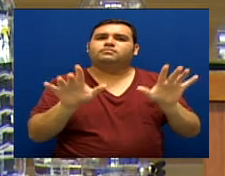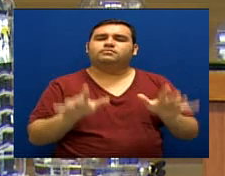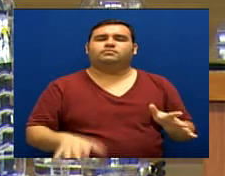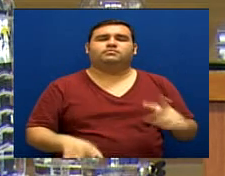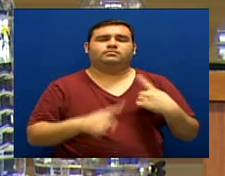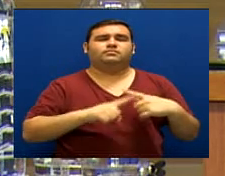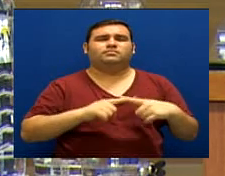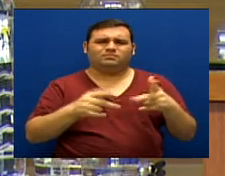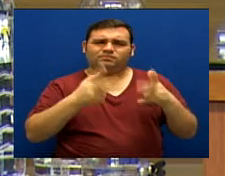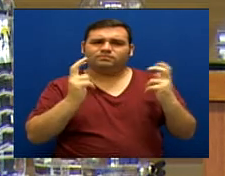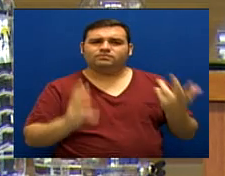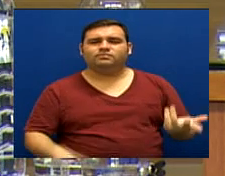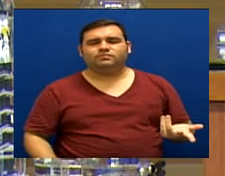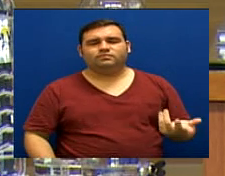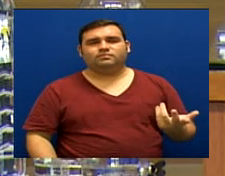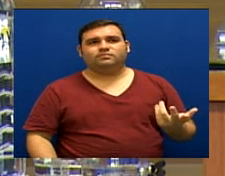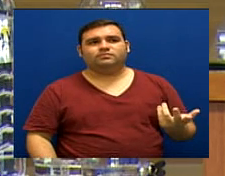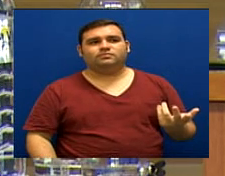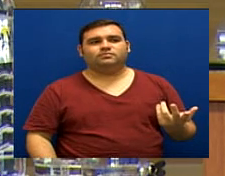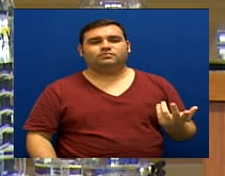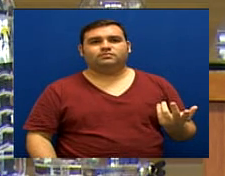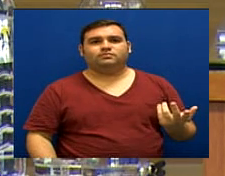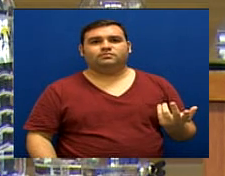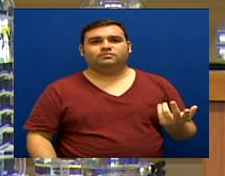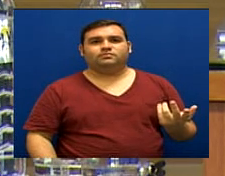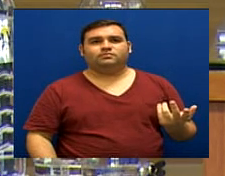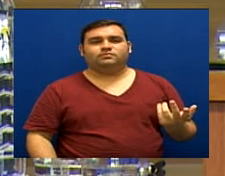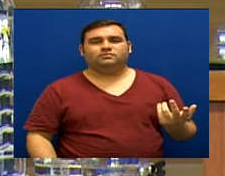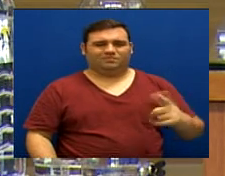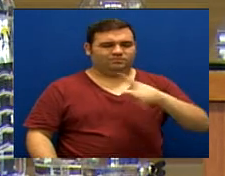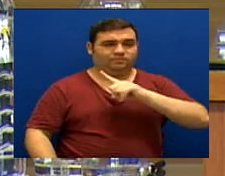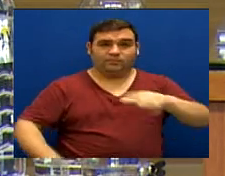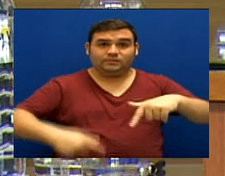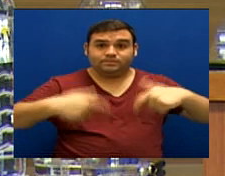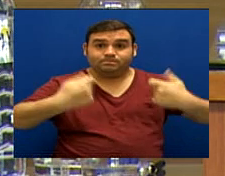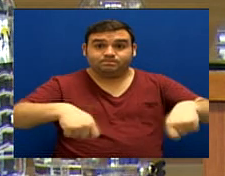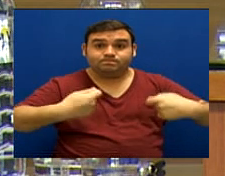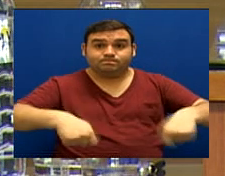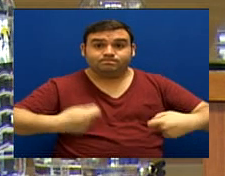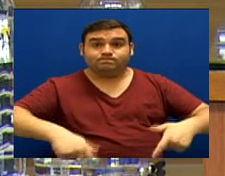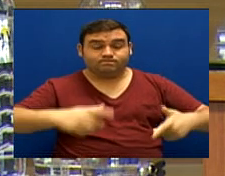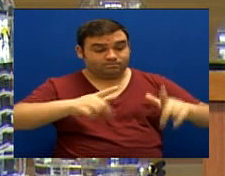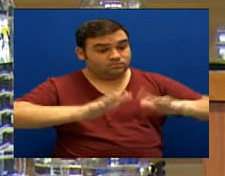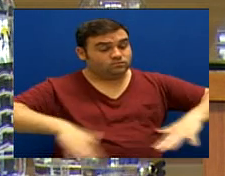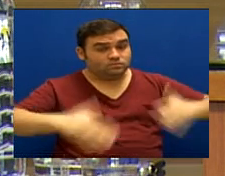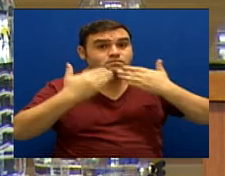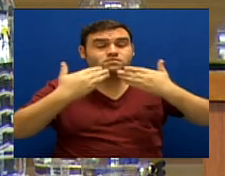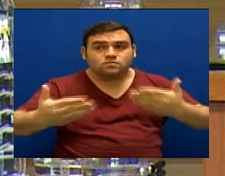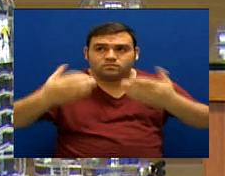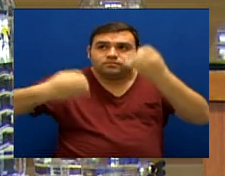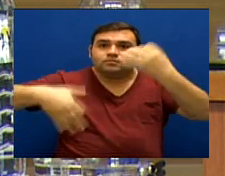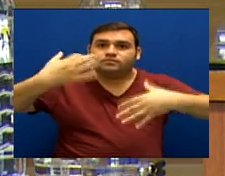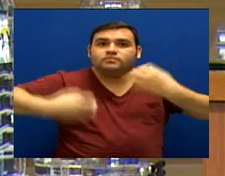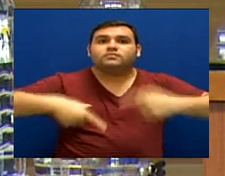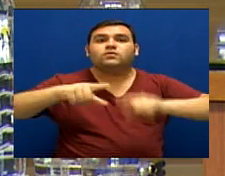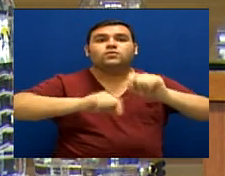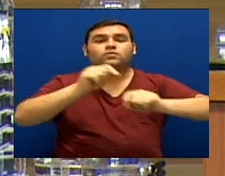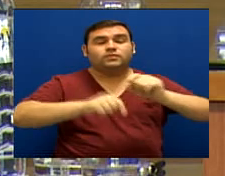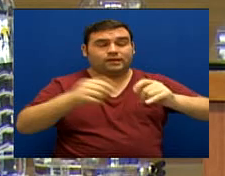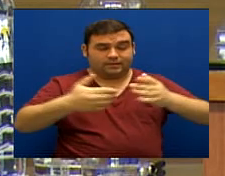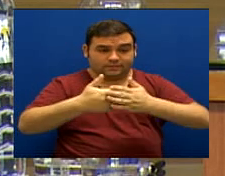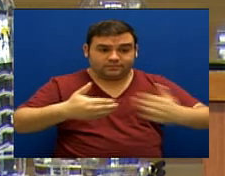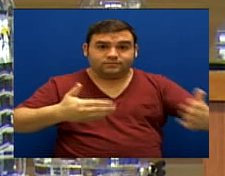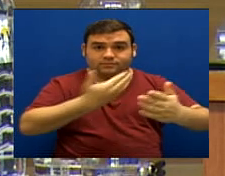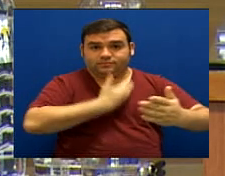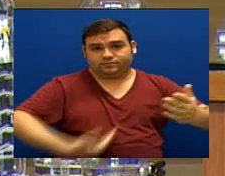cerveja é é uma uma necessidade que a gente a ponte pra ele já logo no